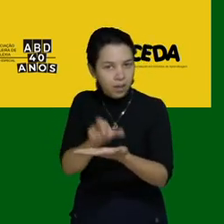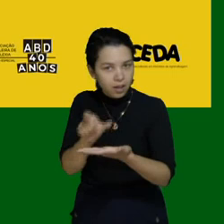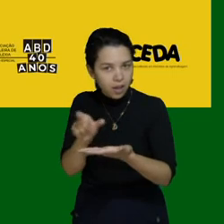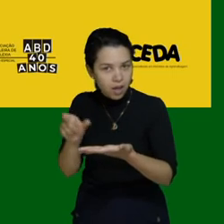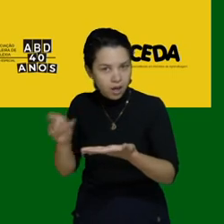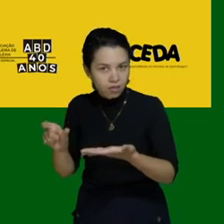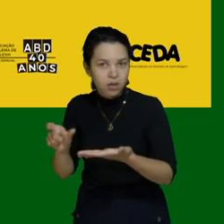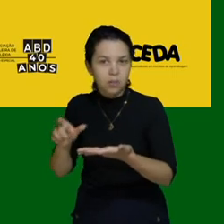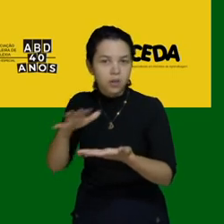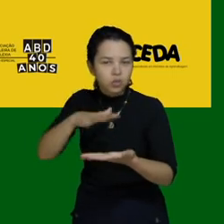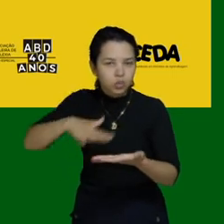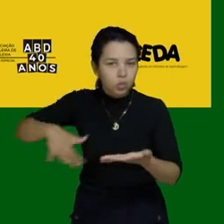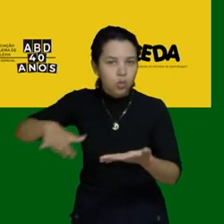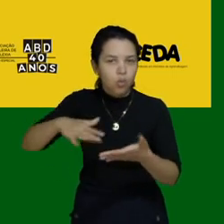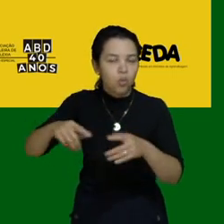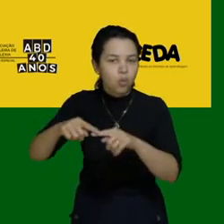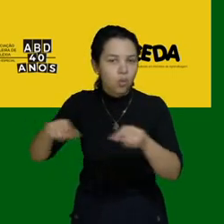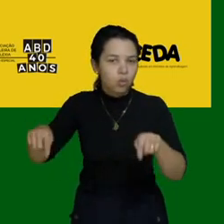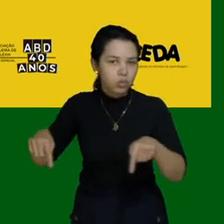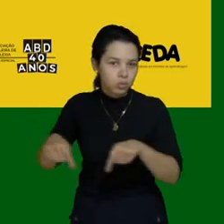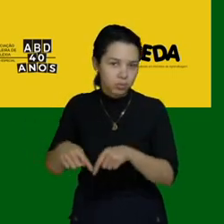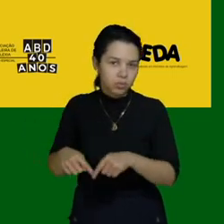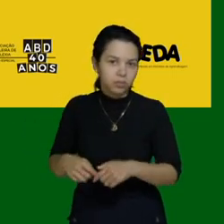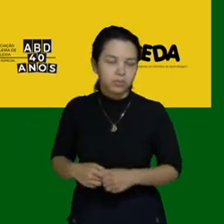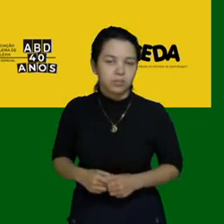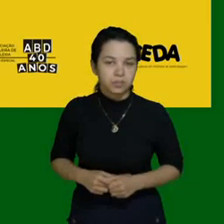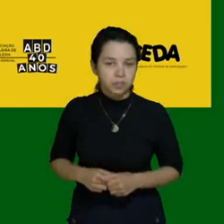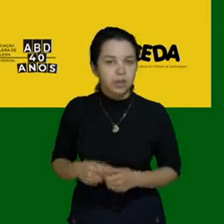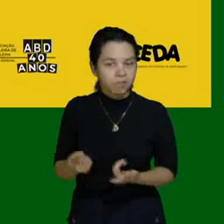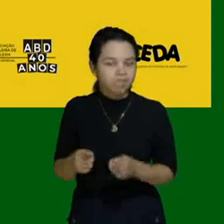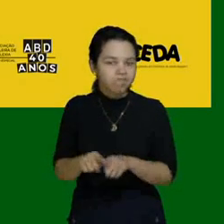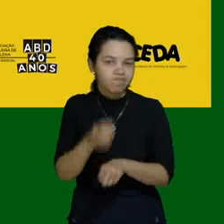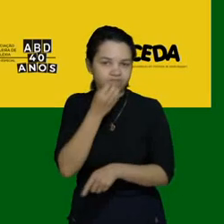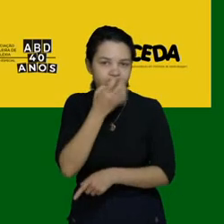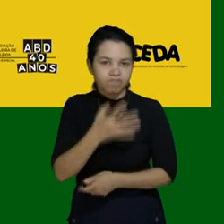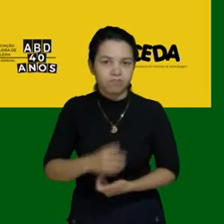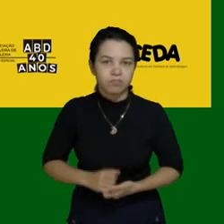toda a turma né Então essa parceria é maravilhosa